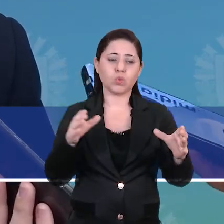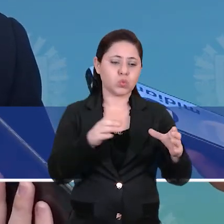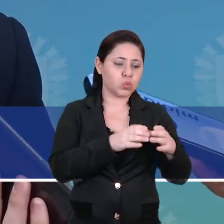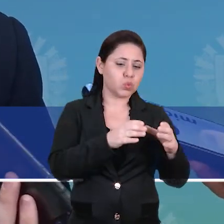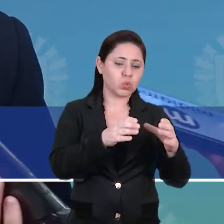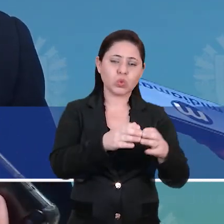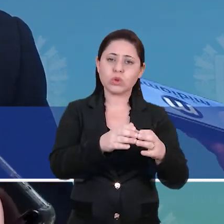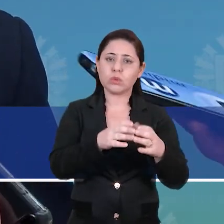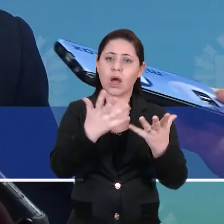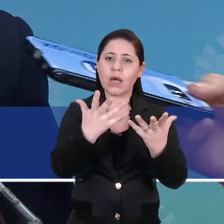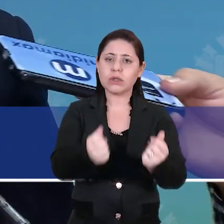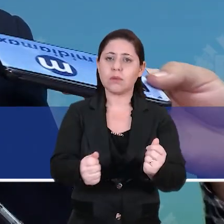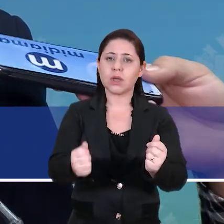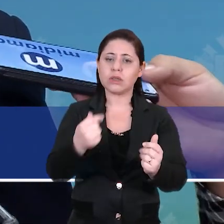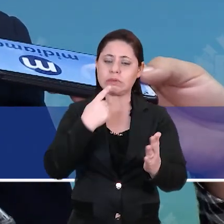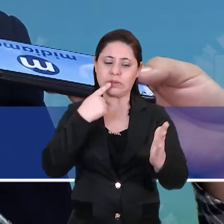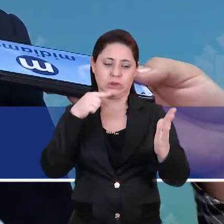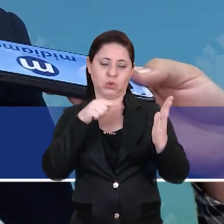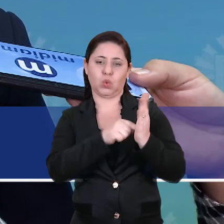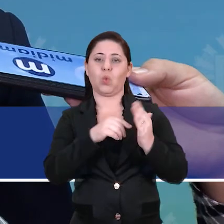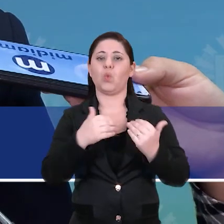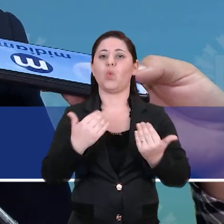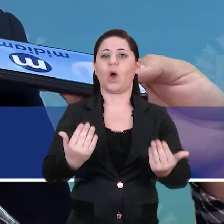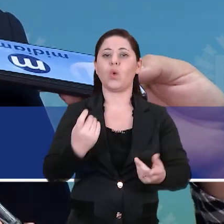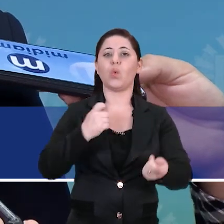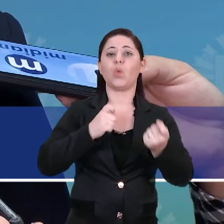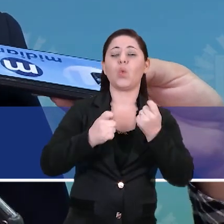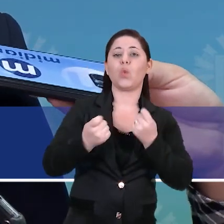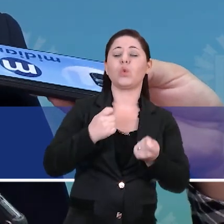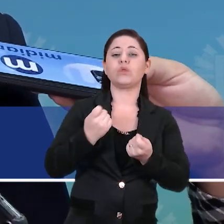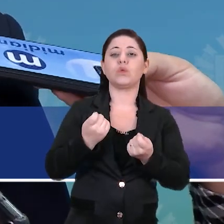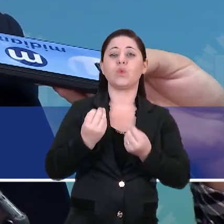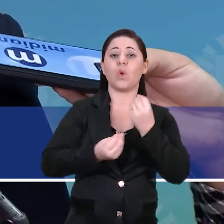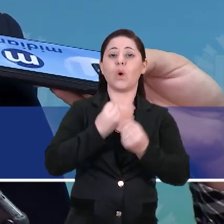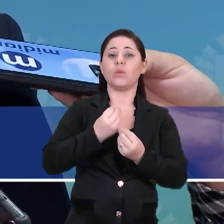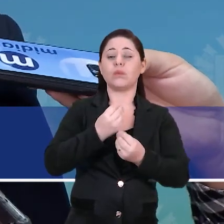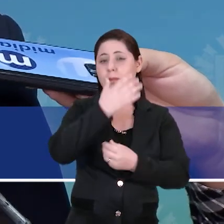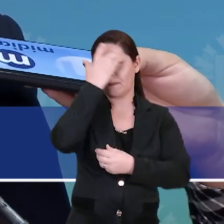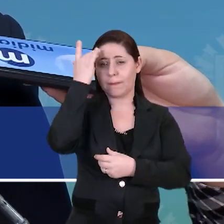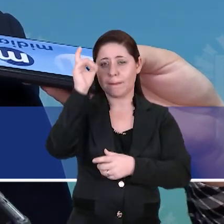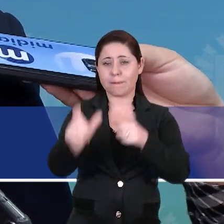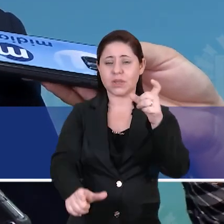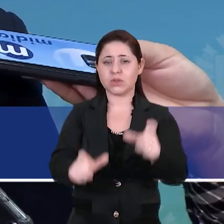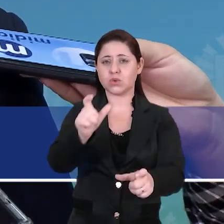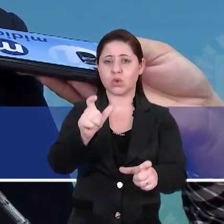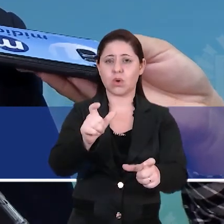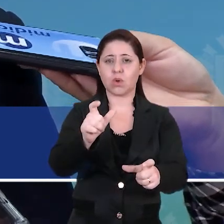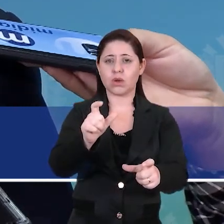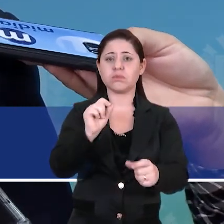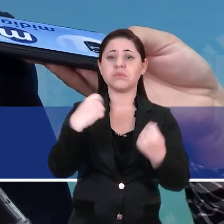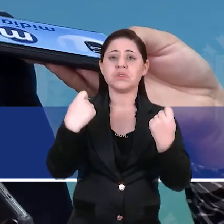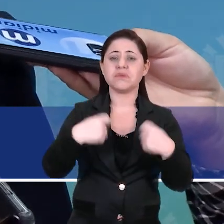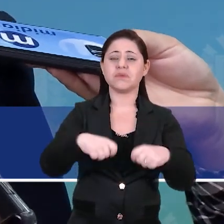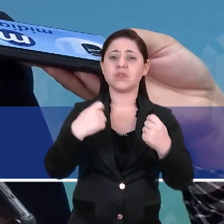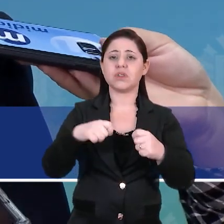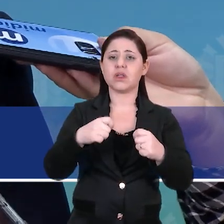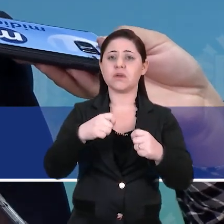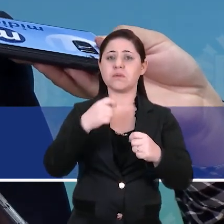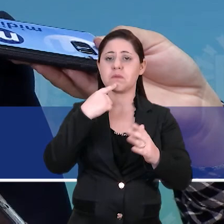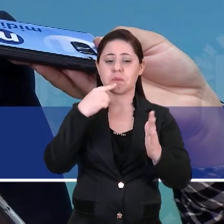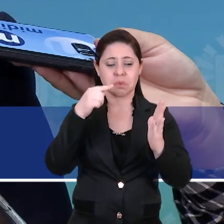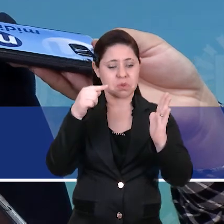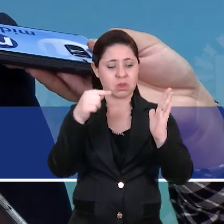órgão responsável para receber as denúncias, como é o procedimento que o cidadão deve adotar para registrar